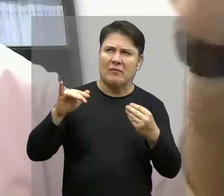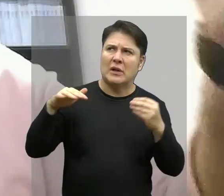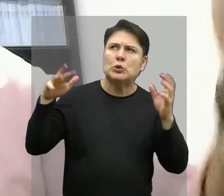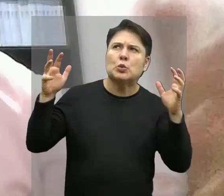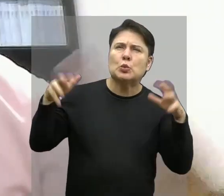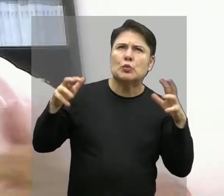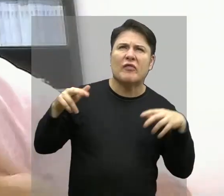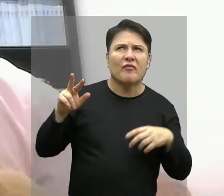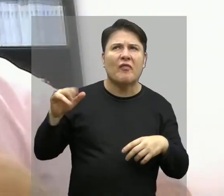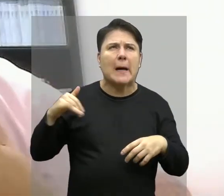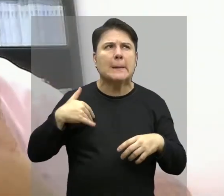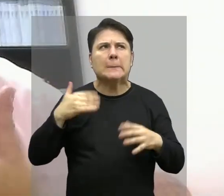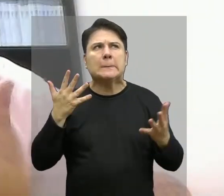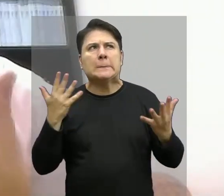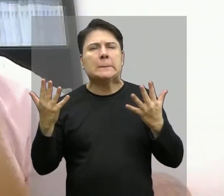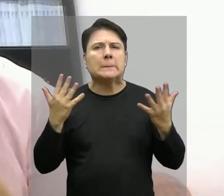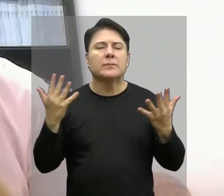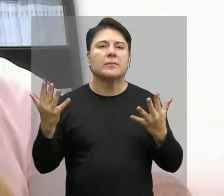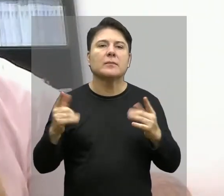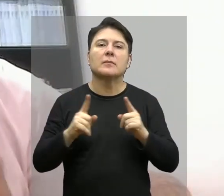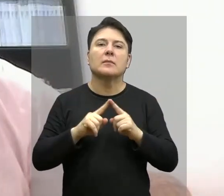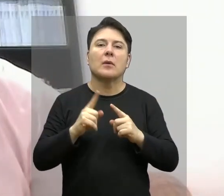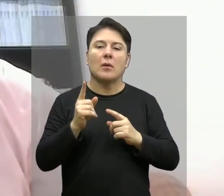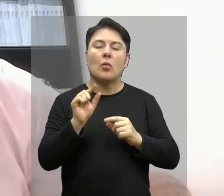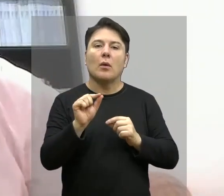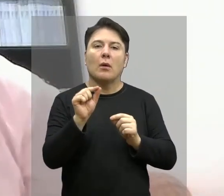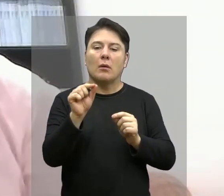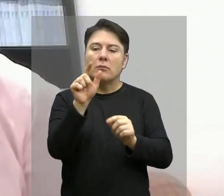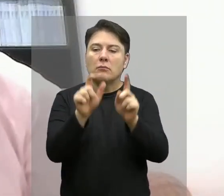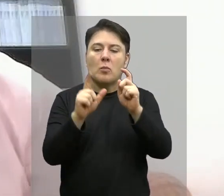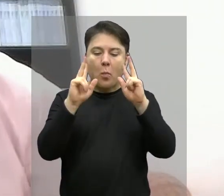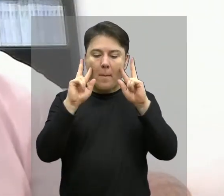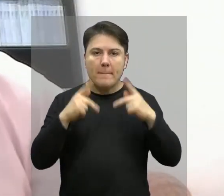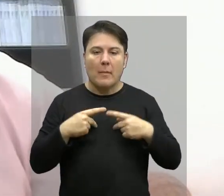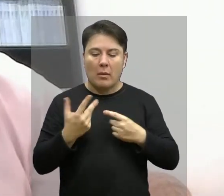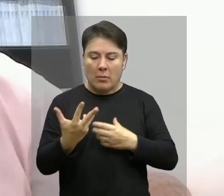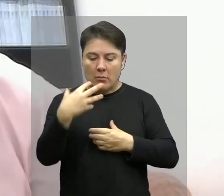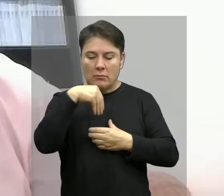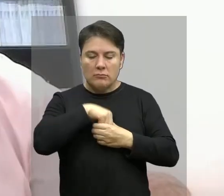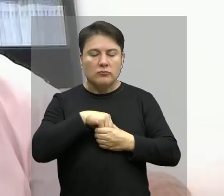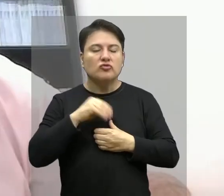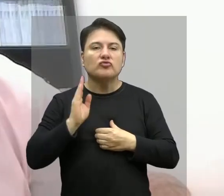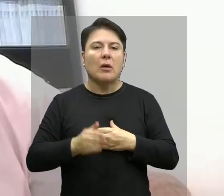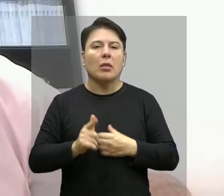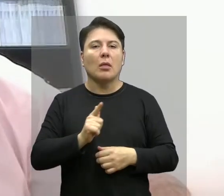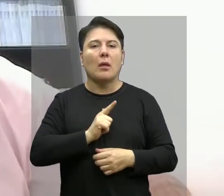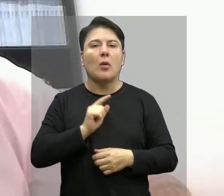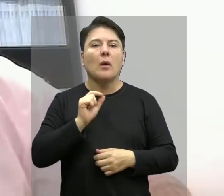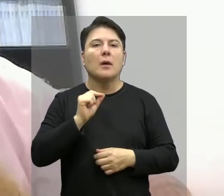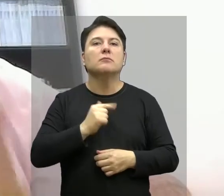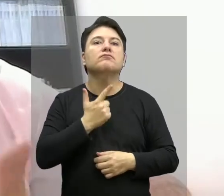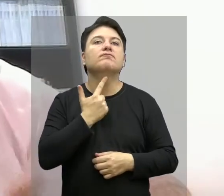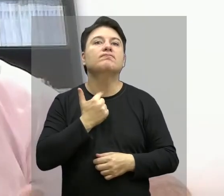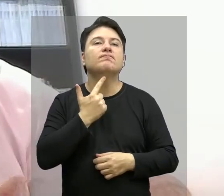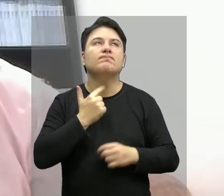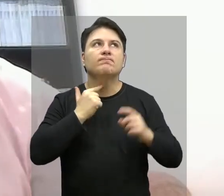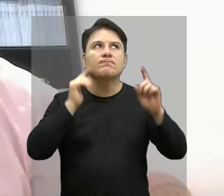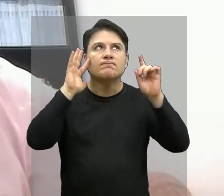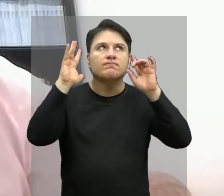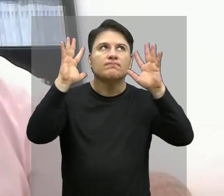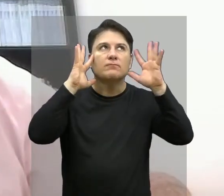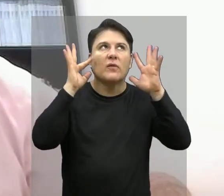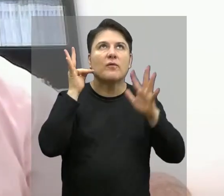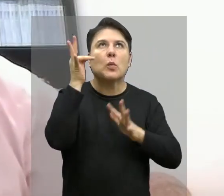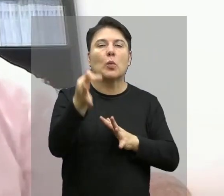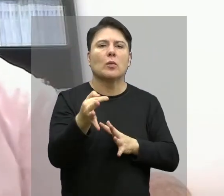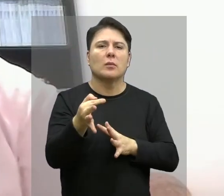chover, é totalmente incutido no ser humano, né? Enraizado nele, essa questão da previsão.